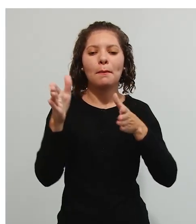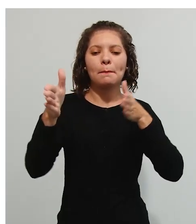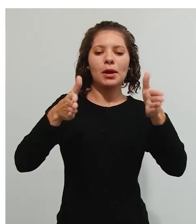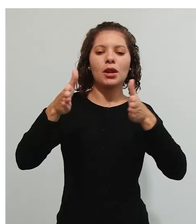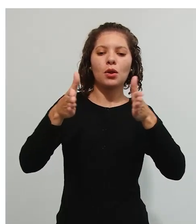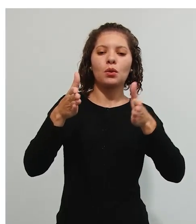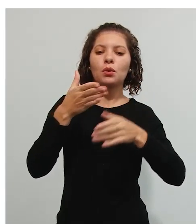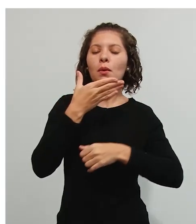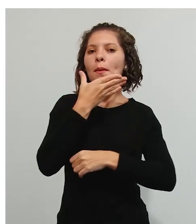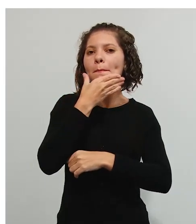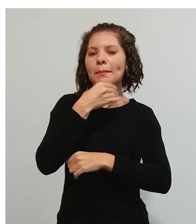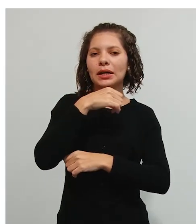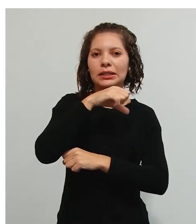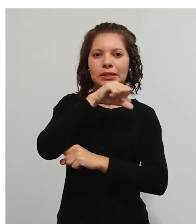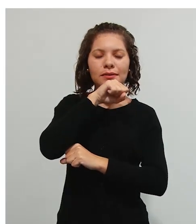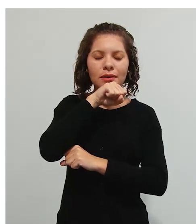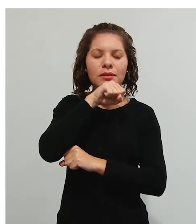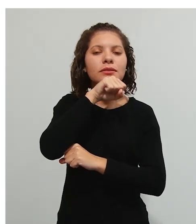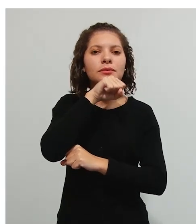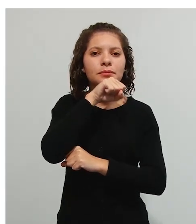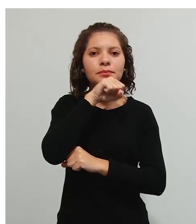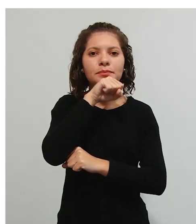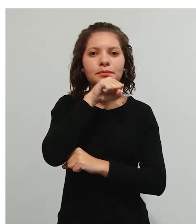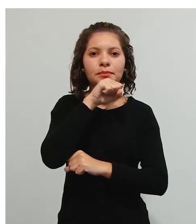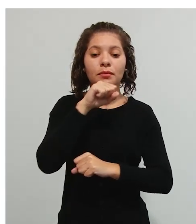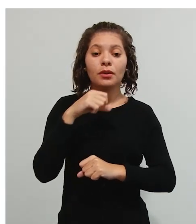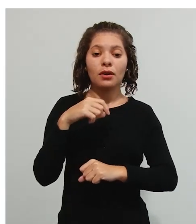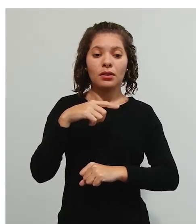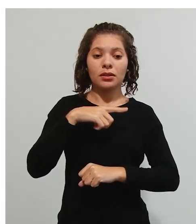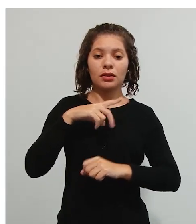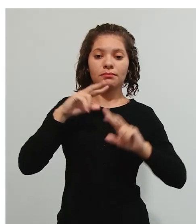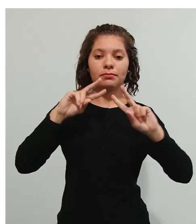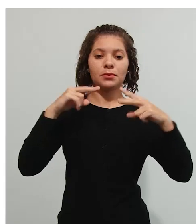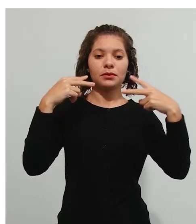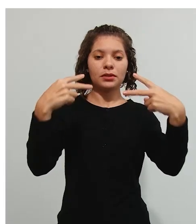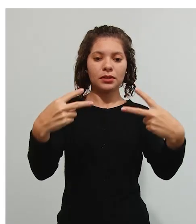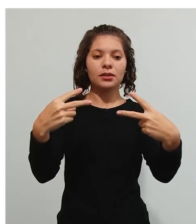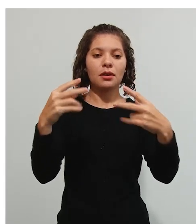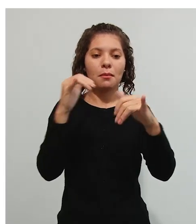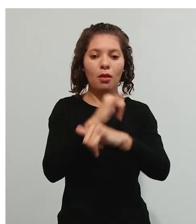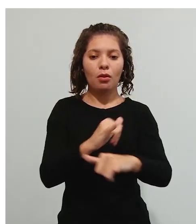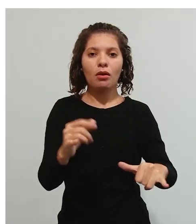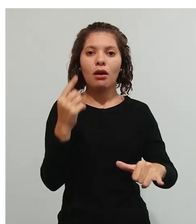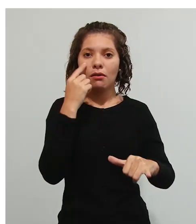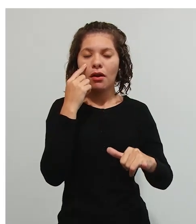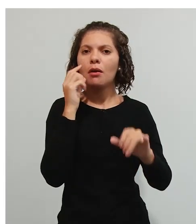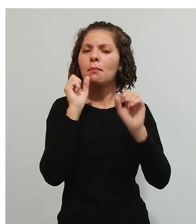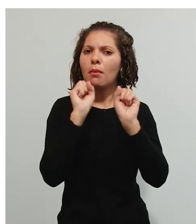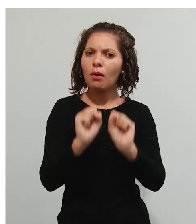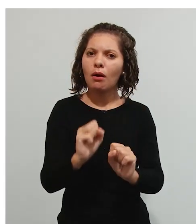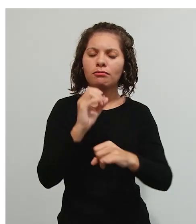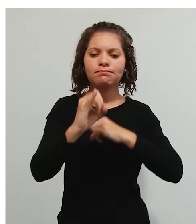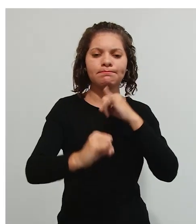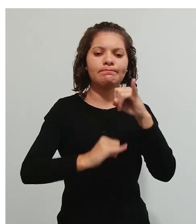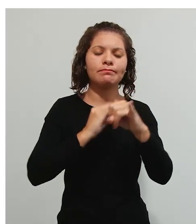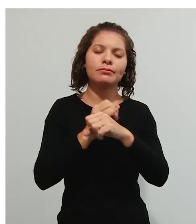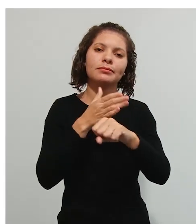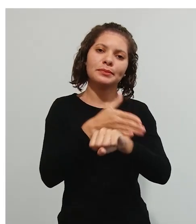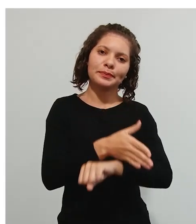CLT? Né? Tem outros tipos de jornada? Sim. Mas segundo a CF, a jornada CLT,